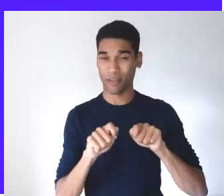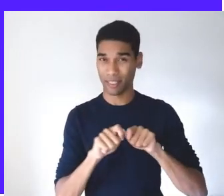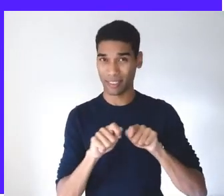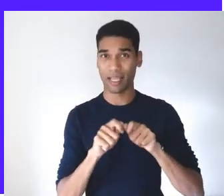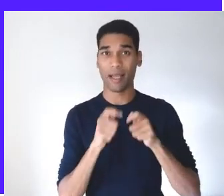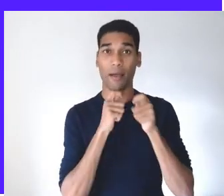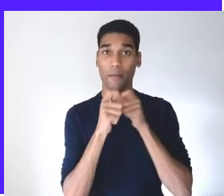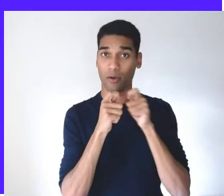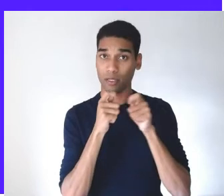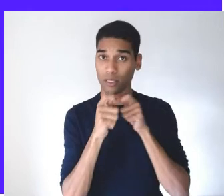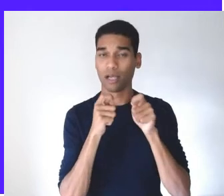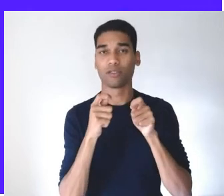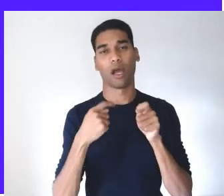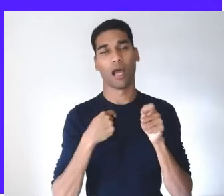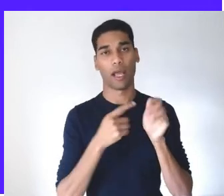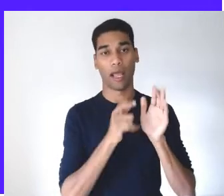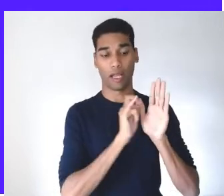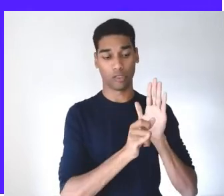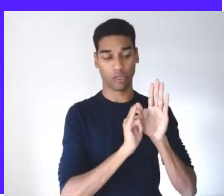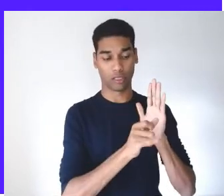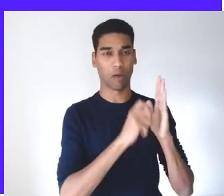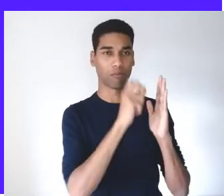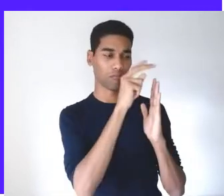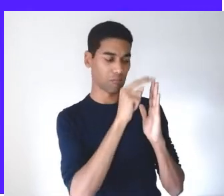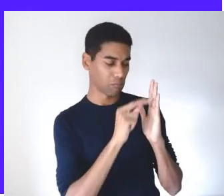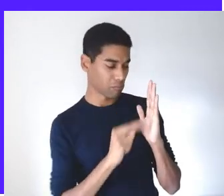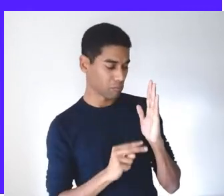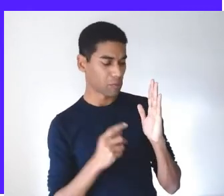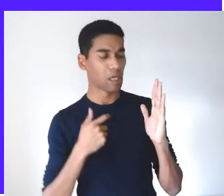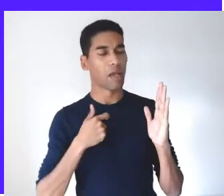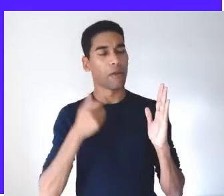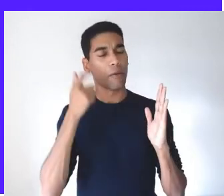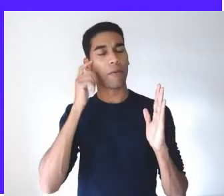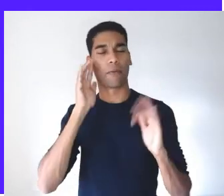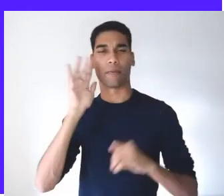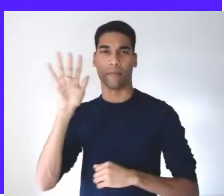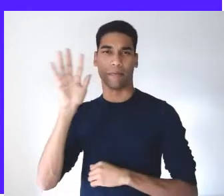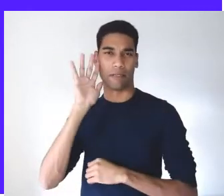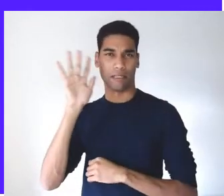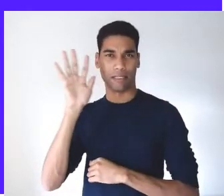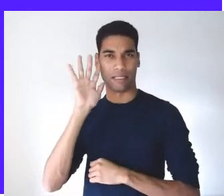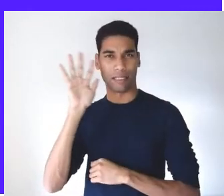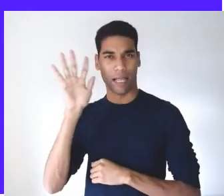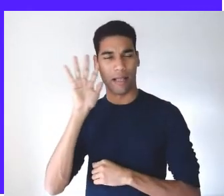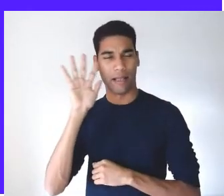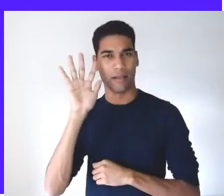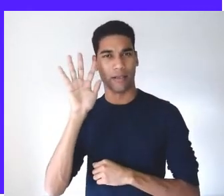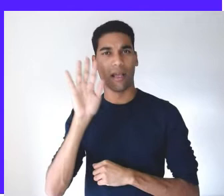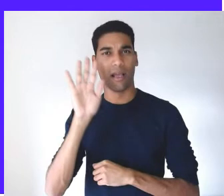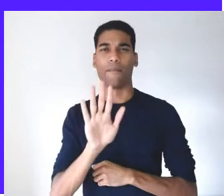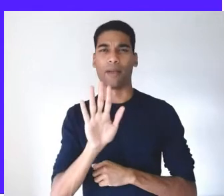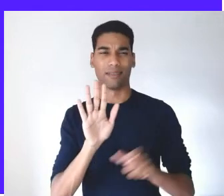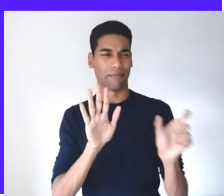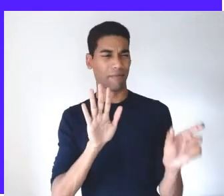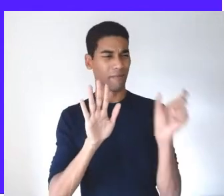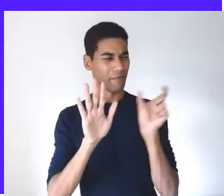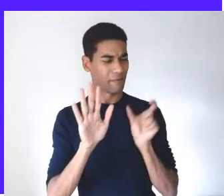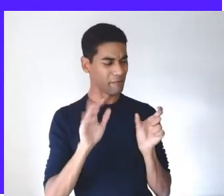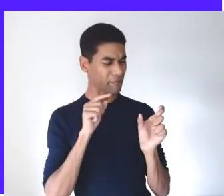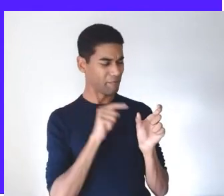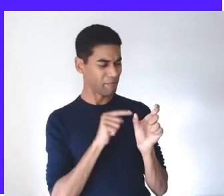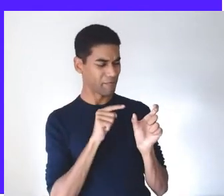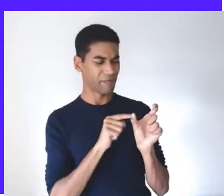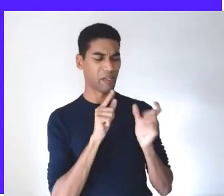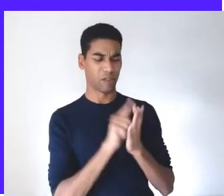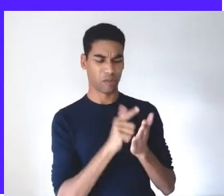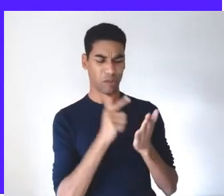pensei, bom, eu acho que... E eu, para ser sincera, eu não conhecia o termo jornalismo de soluções. Eu acho que a Adriana falou